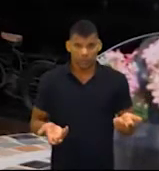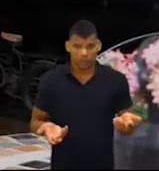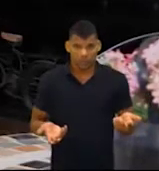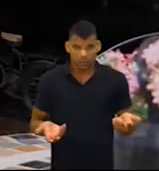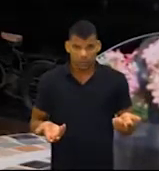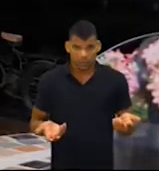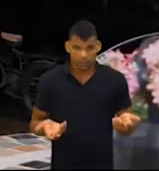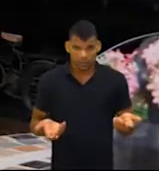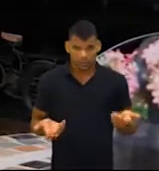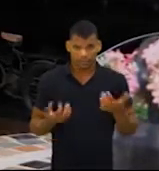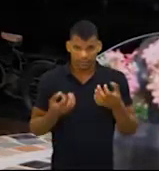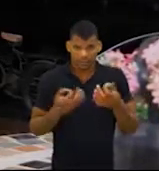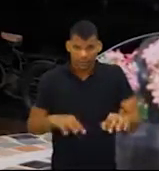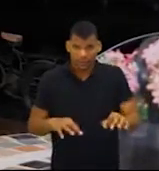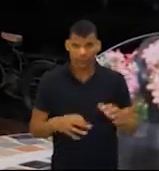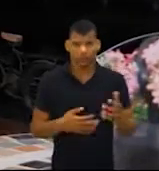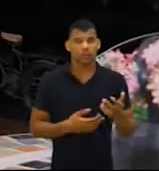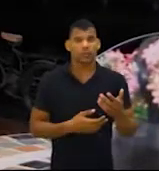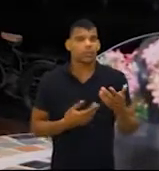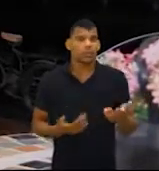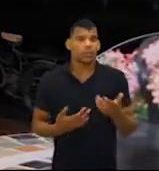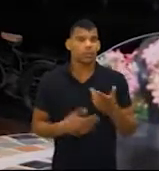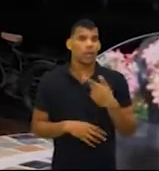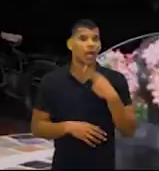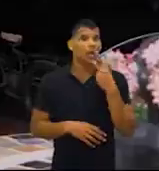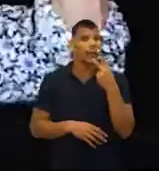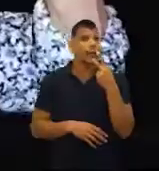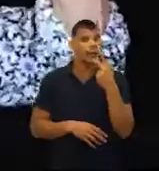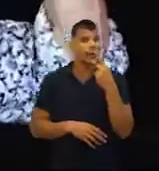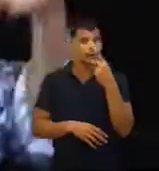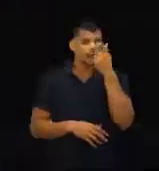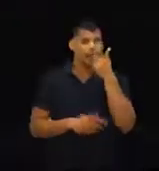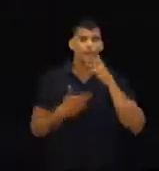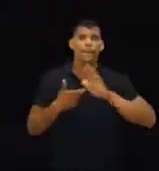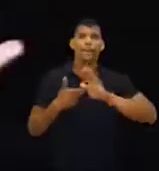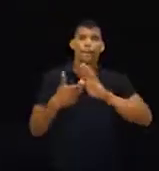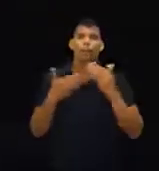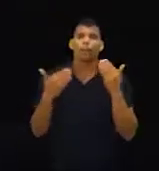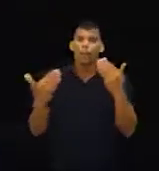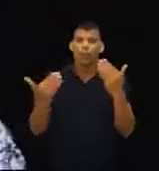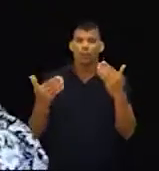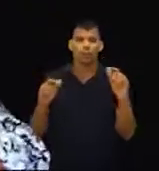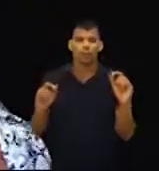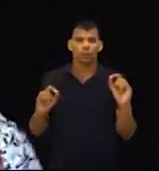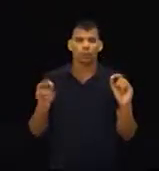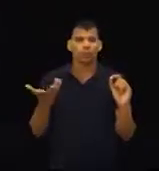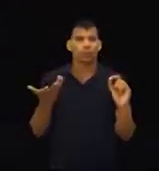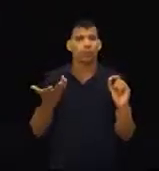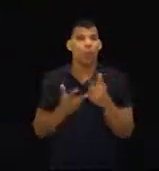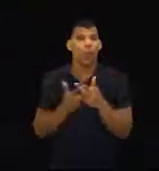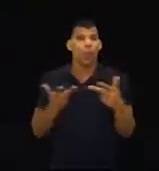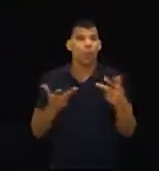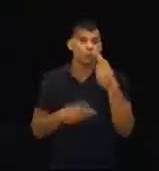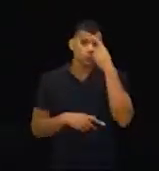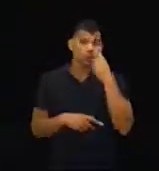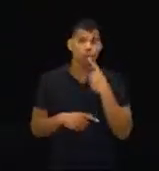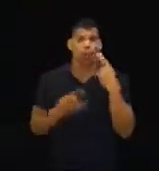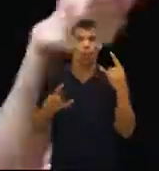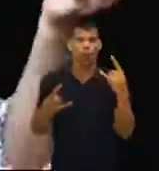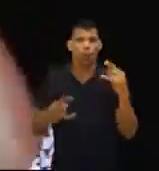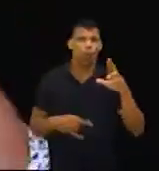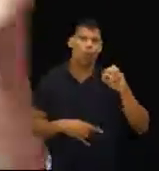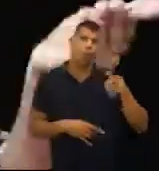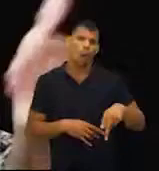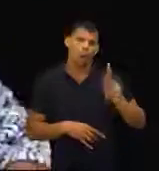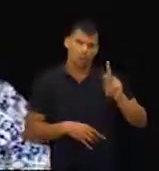outros. Até porque são muito melhores, que eram muito melhores, eles serão para sempre muito melhores do que eu, porque tem uma carreira que